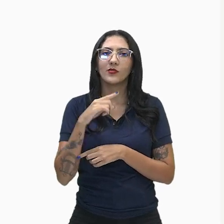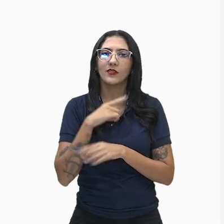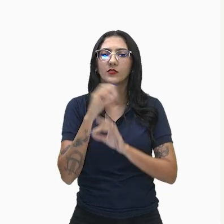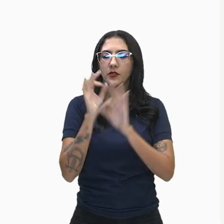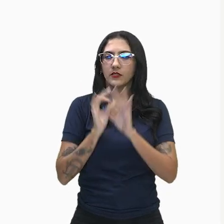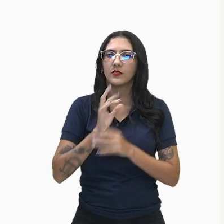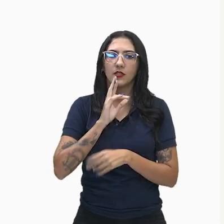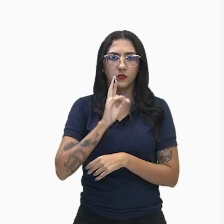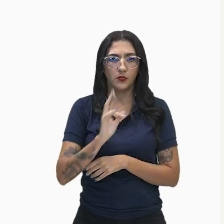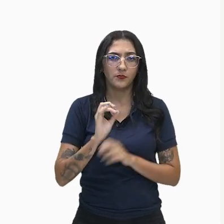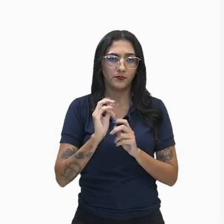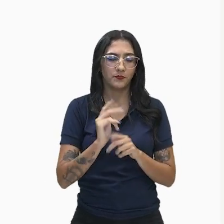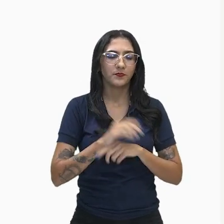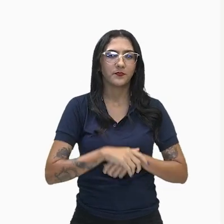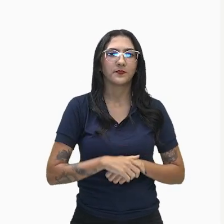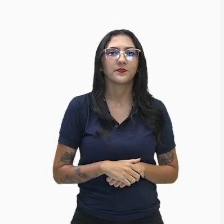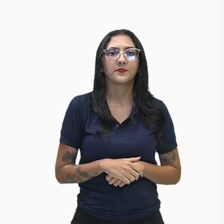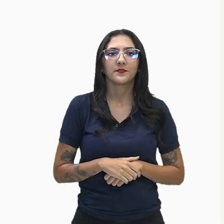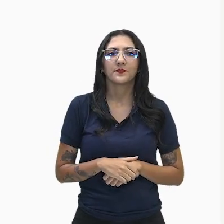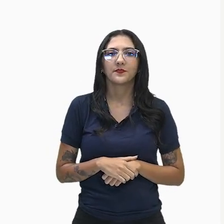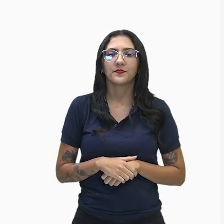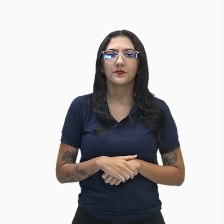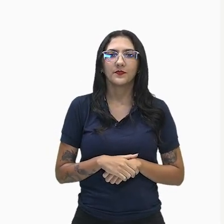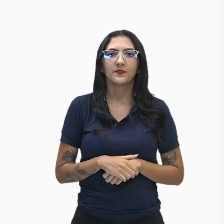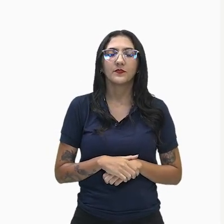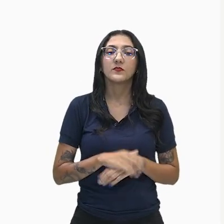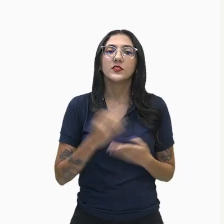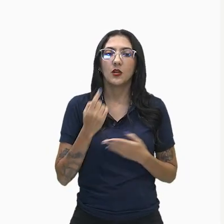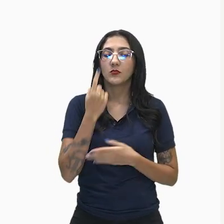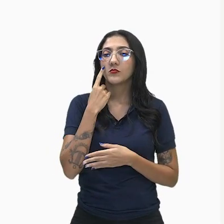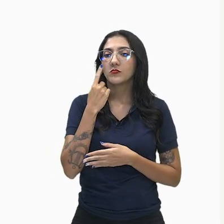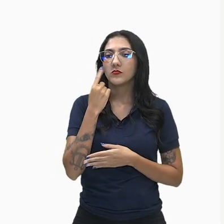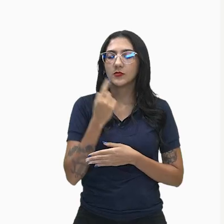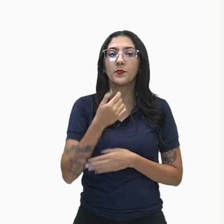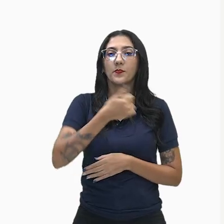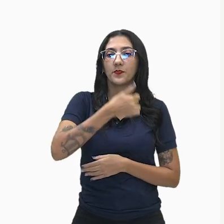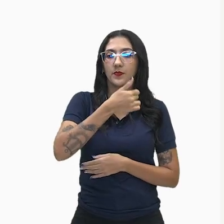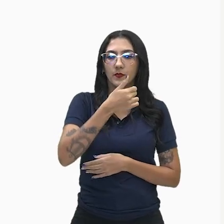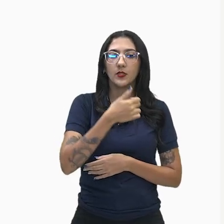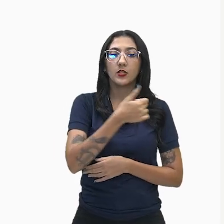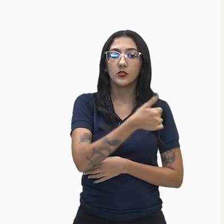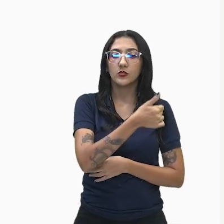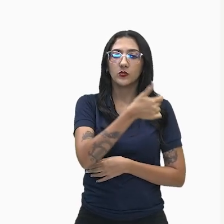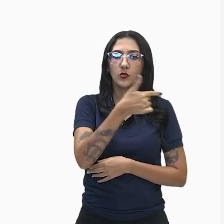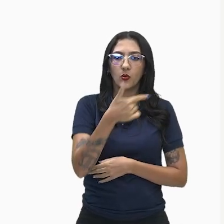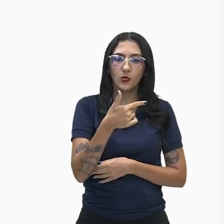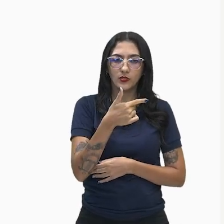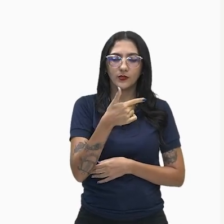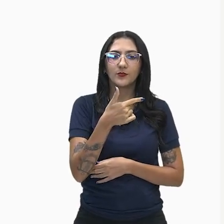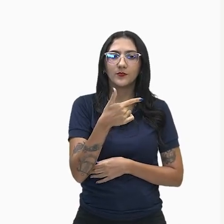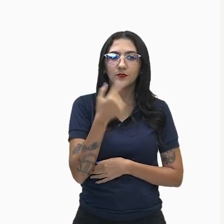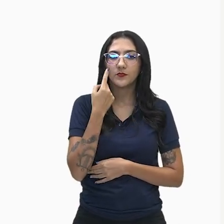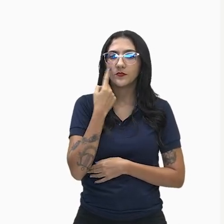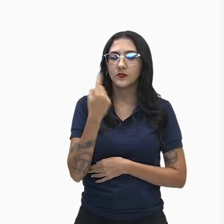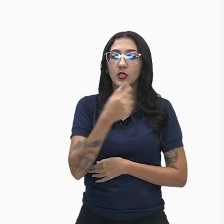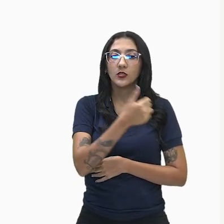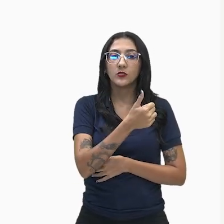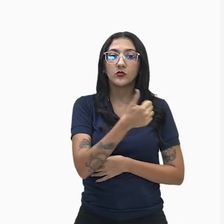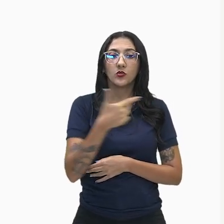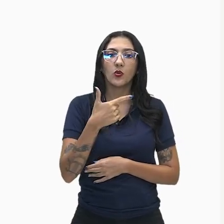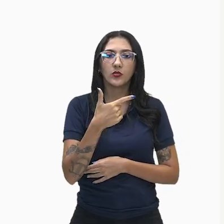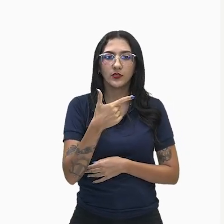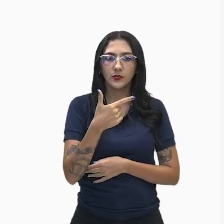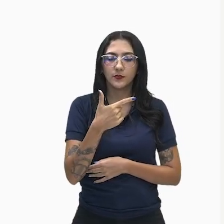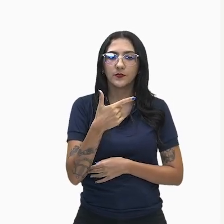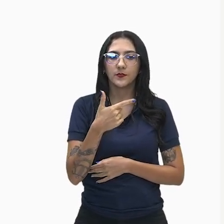bom? Bom, vou dar preferência a escrever o primeiro cateto sendo 12 metros, tá bom? Vou escrever apenas 12, no